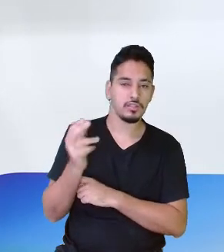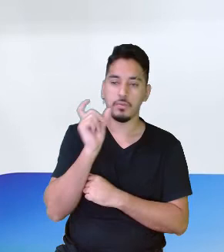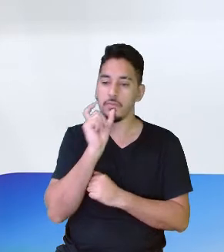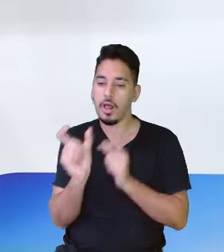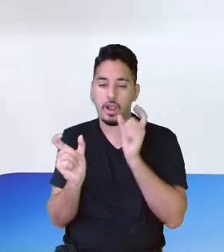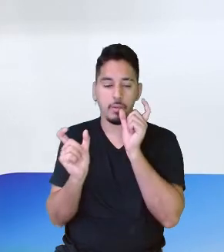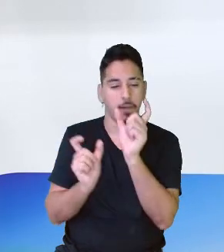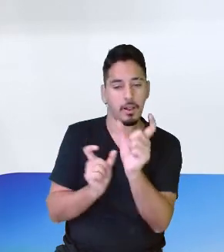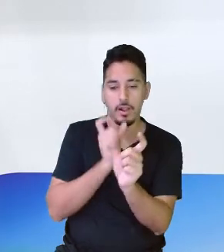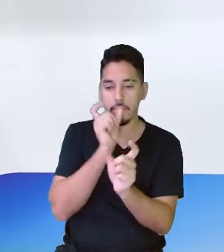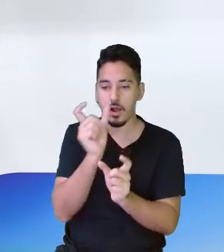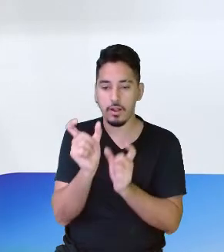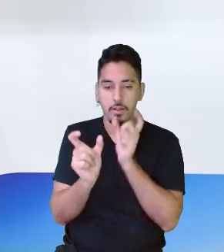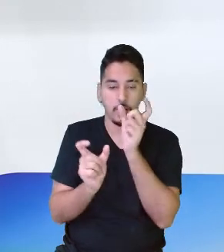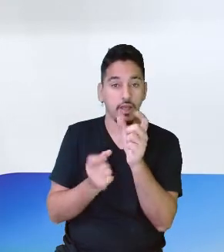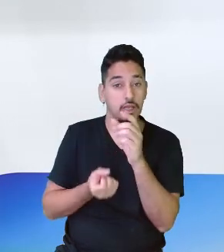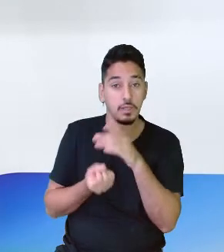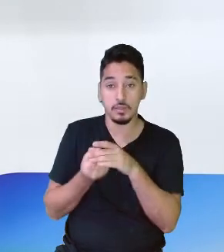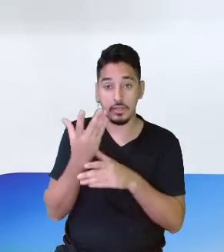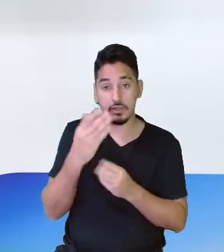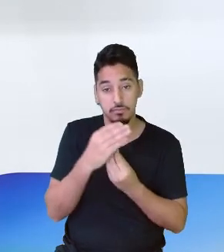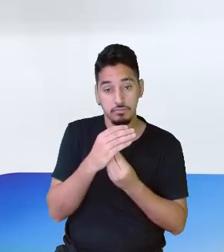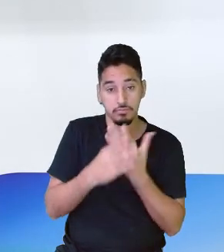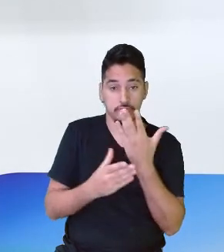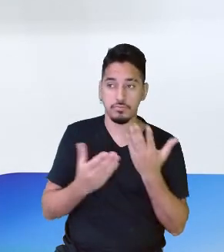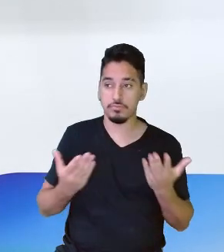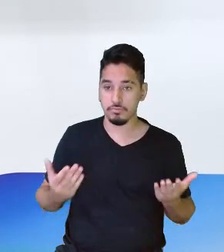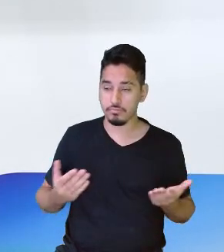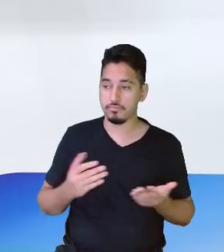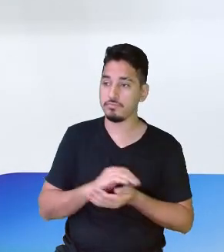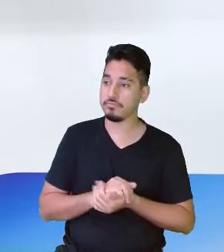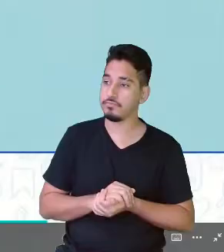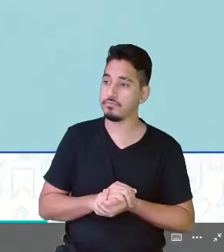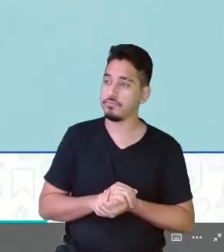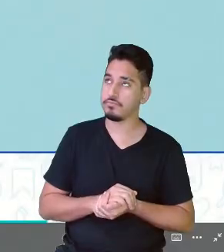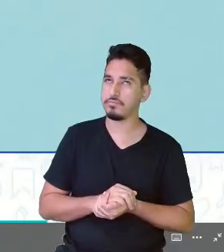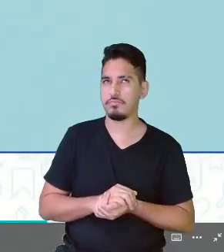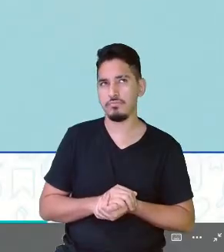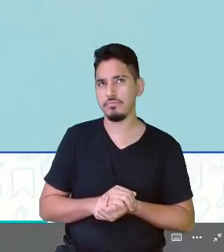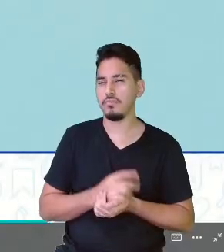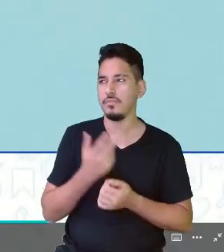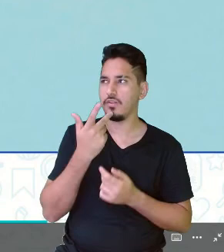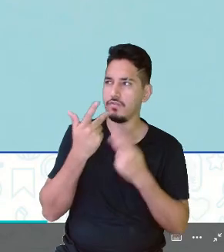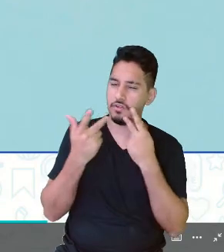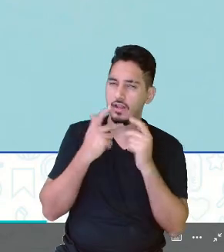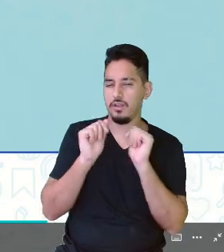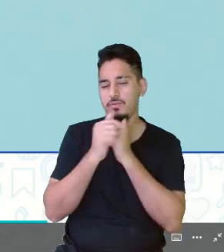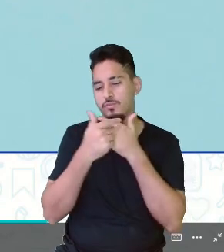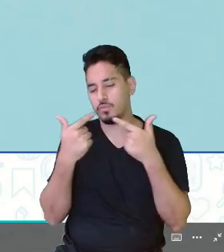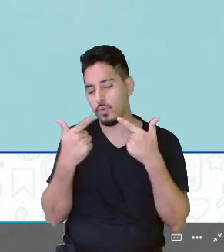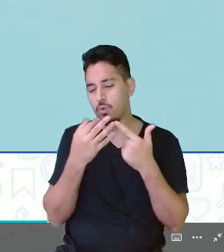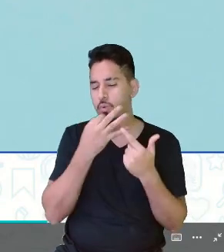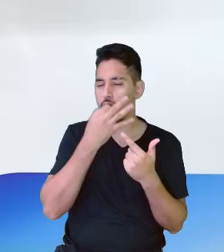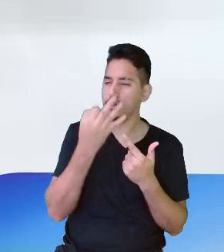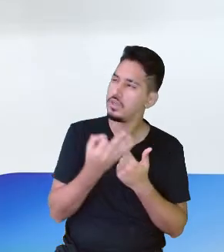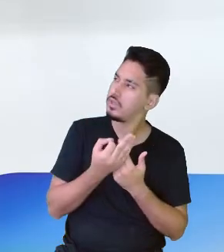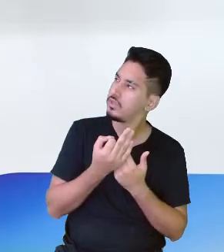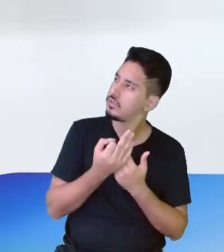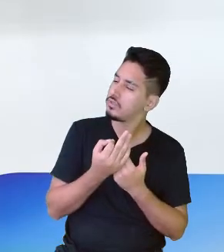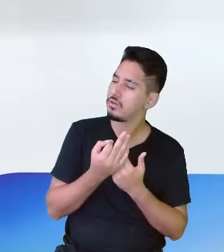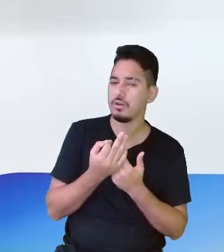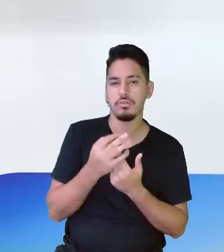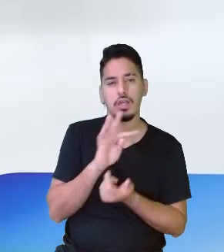neologismos que ele produziu. Tá? E aí eu falei disso aqui, falei do humor, de crítica, a